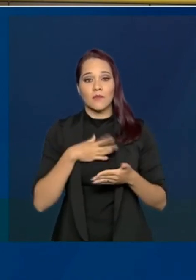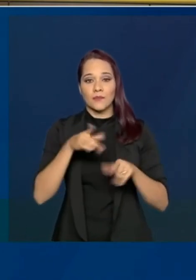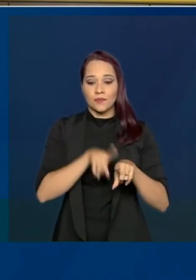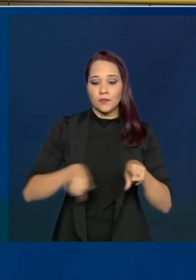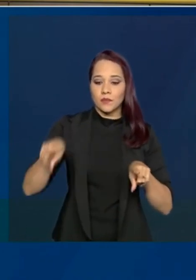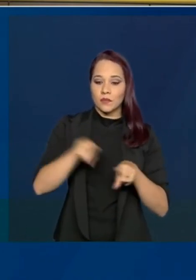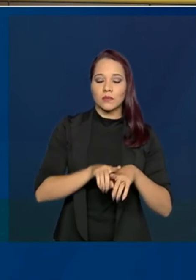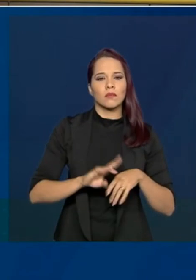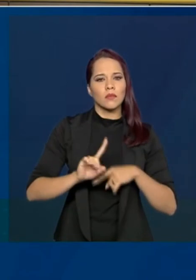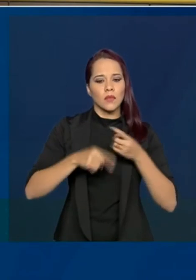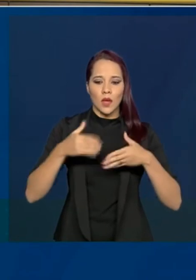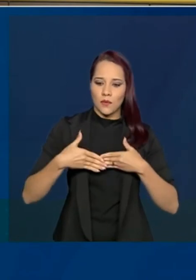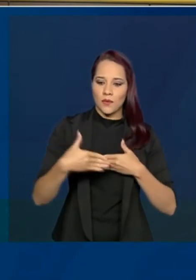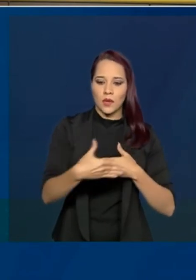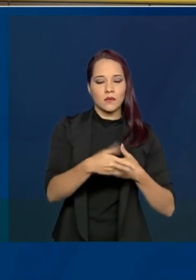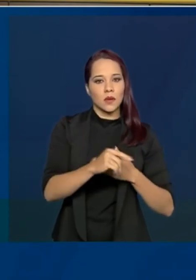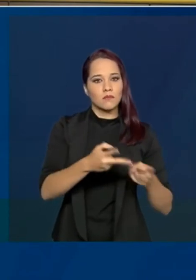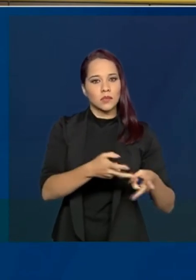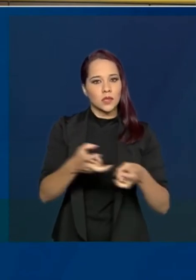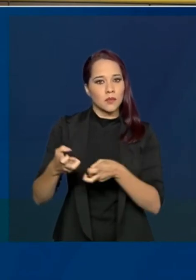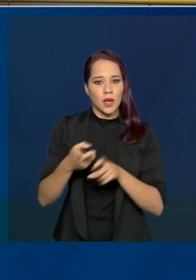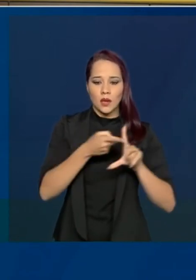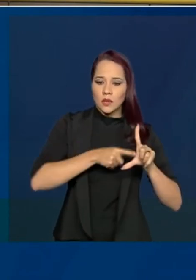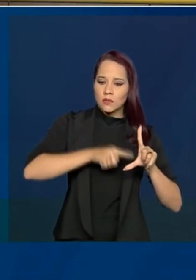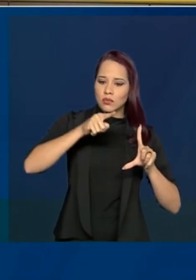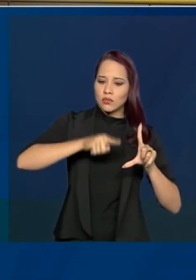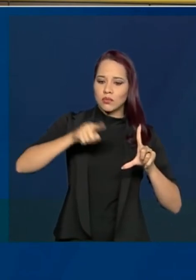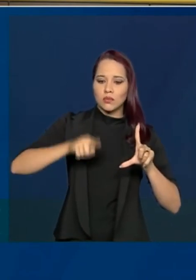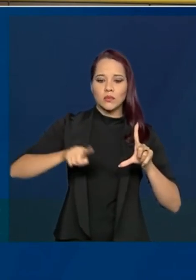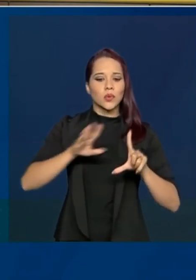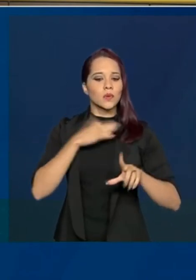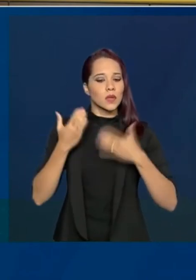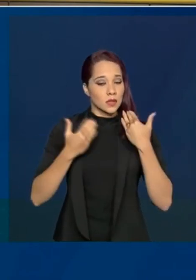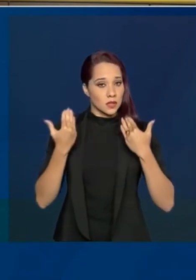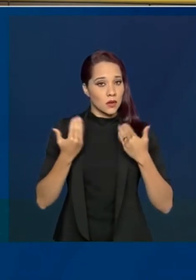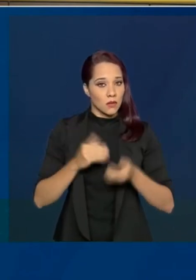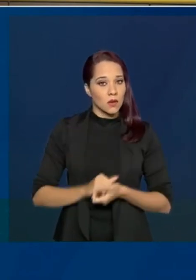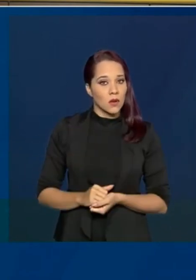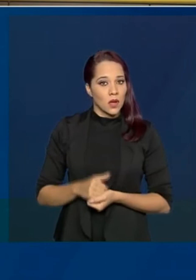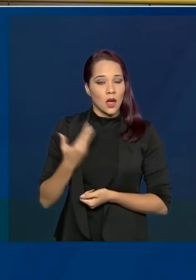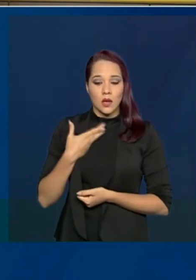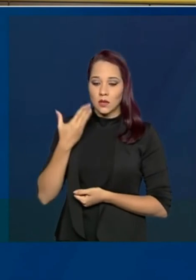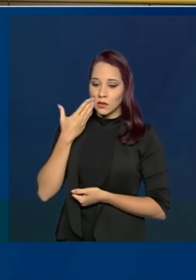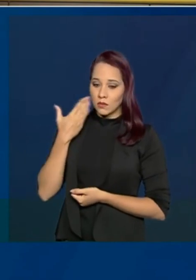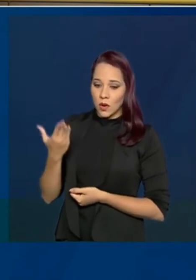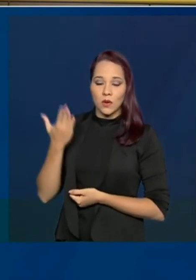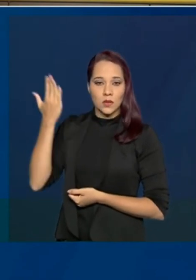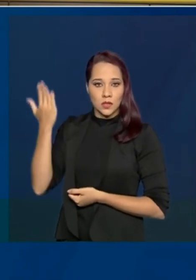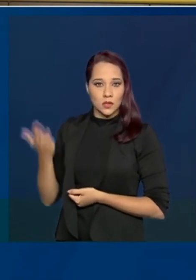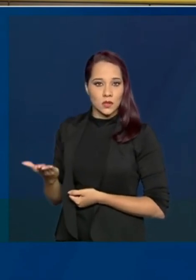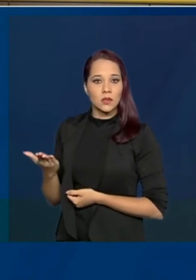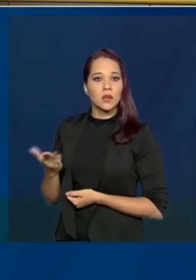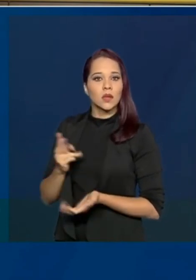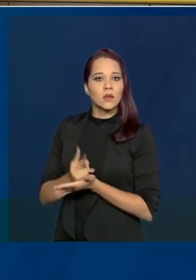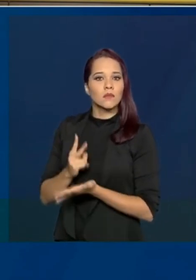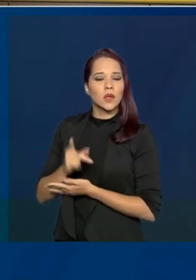Um pouco mais à frente, a gente vai observar as curvas por hospitalização e por óbitos, e a gente mostra que, mesmo